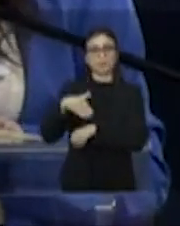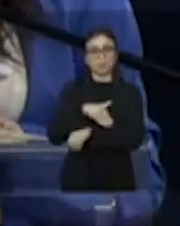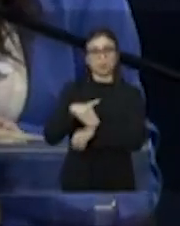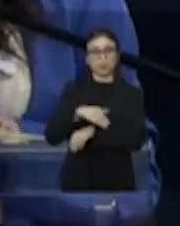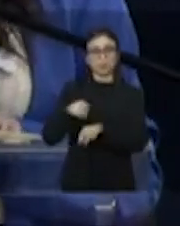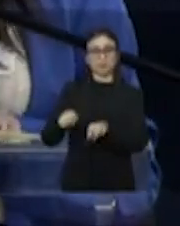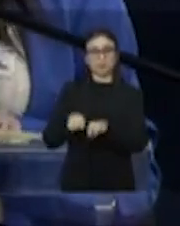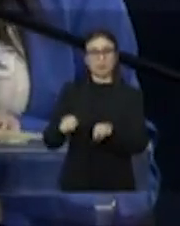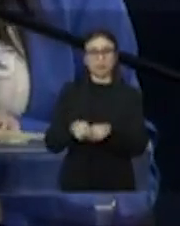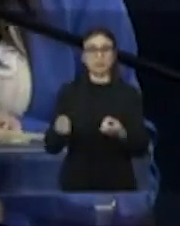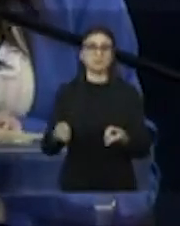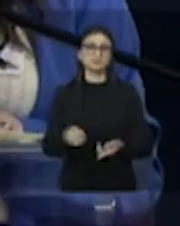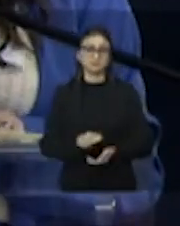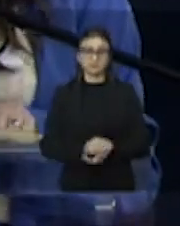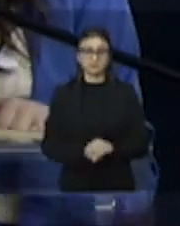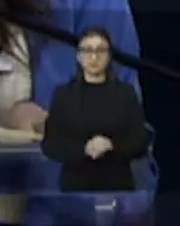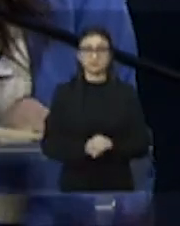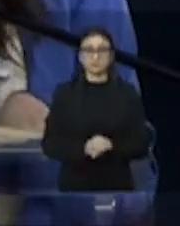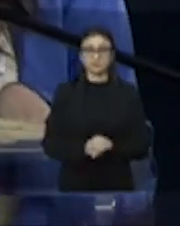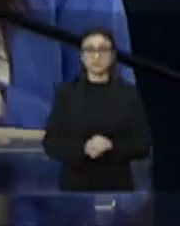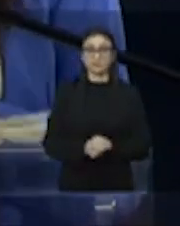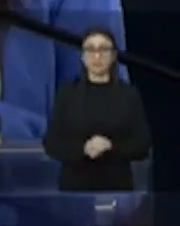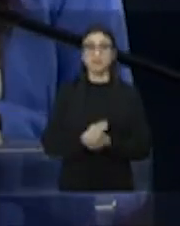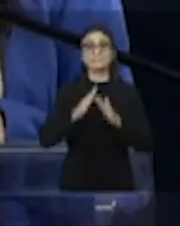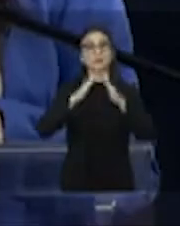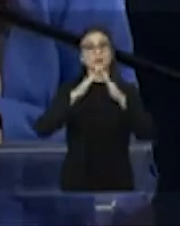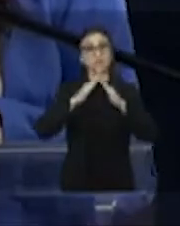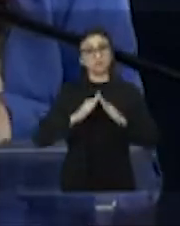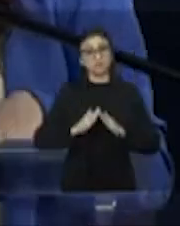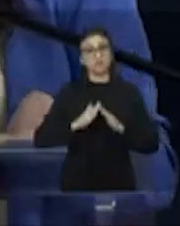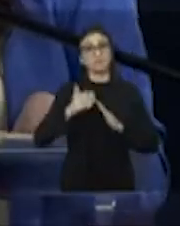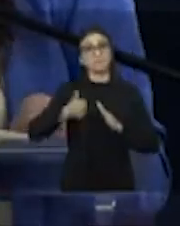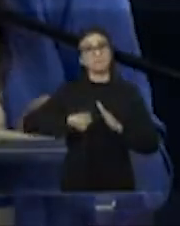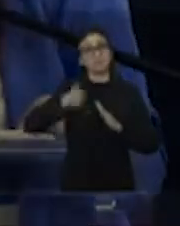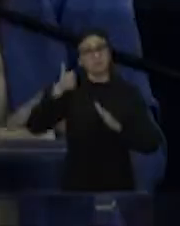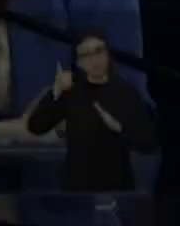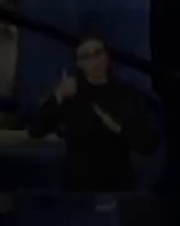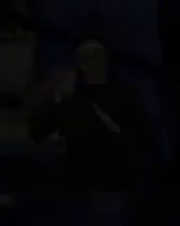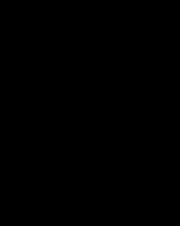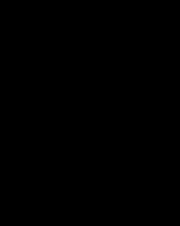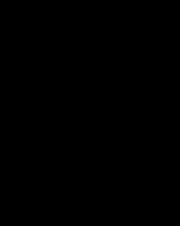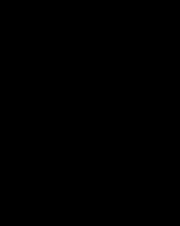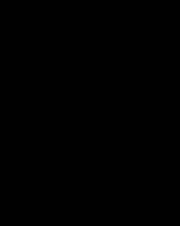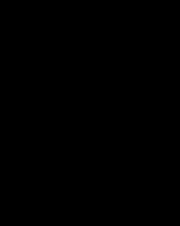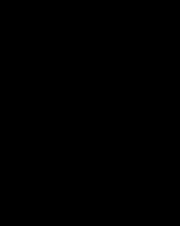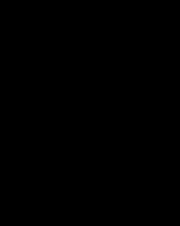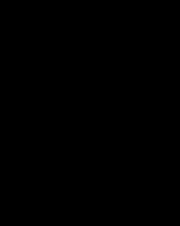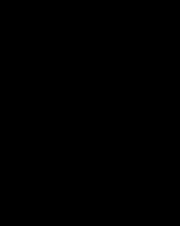serviços, como disse a Luciana aqui, e moradia primeiro e sempre. Obrigada.